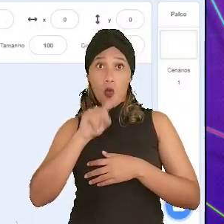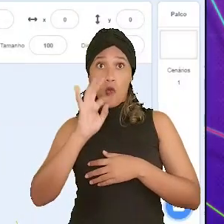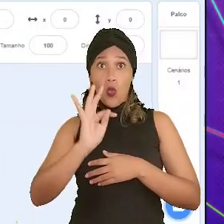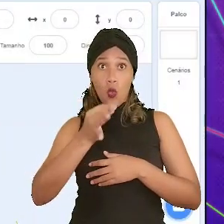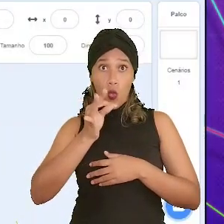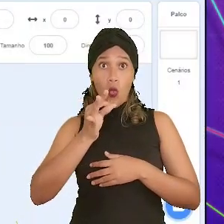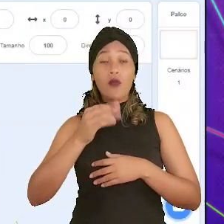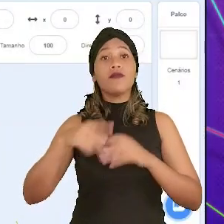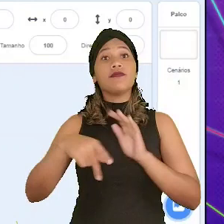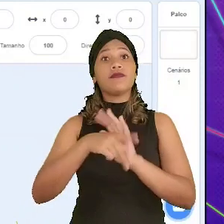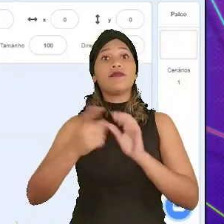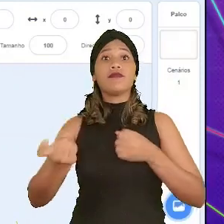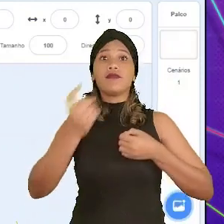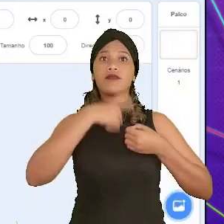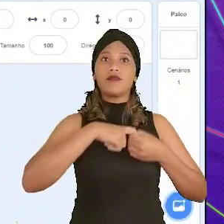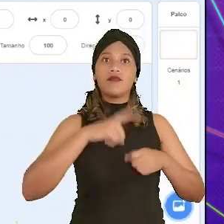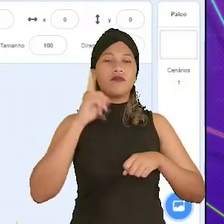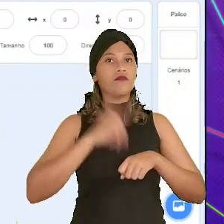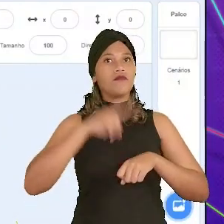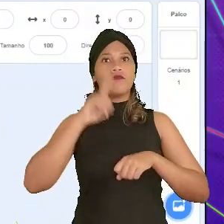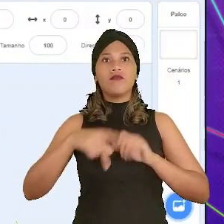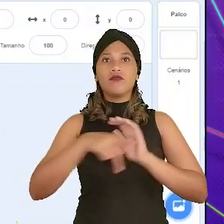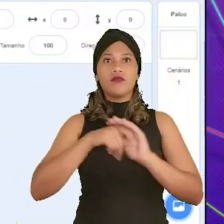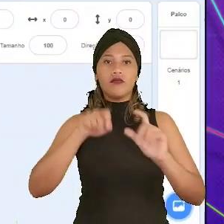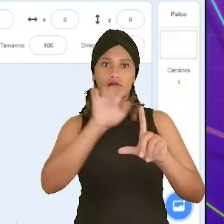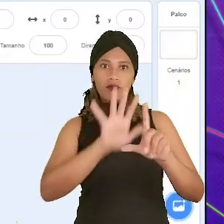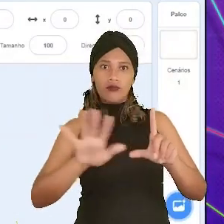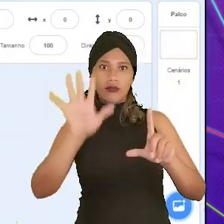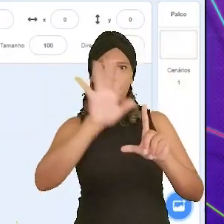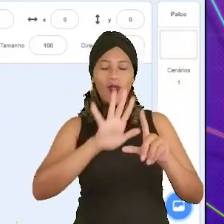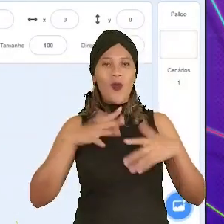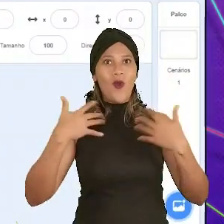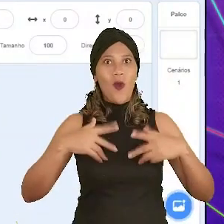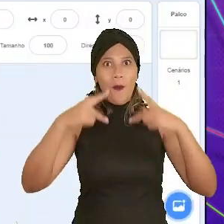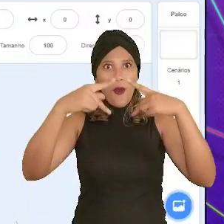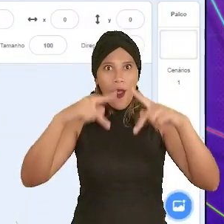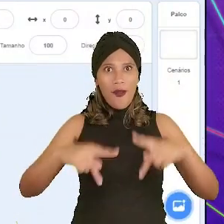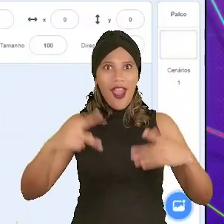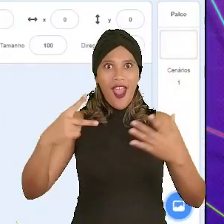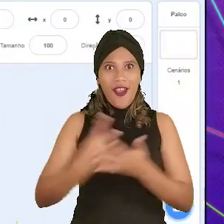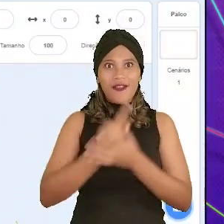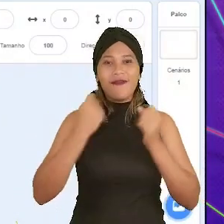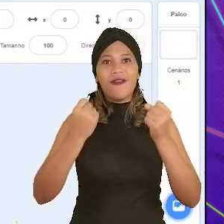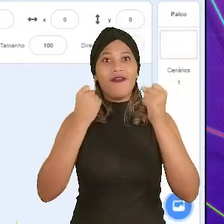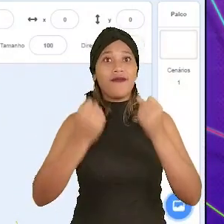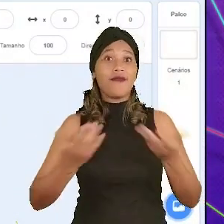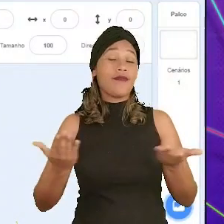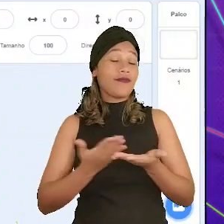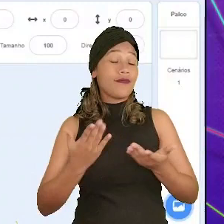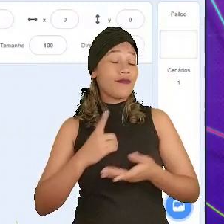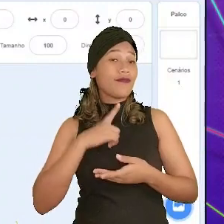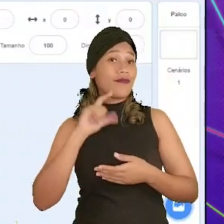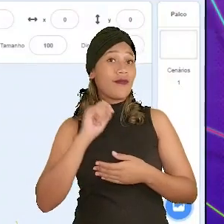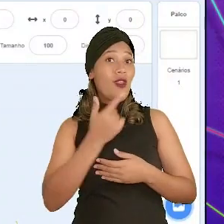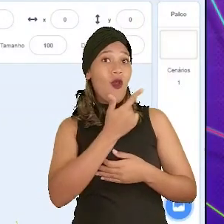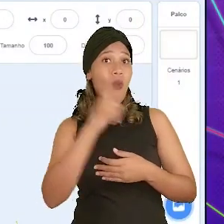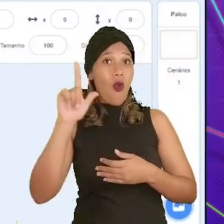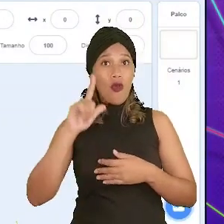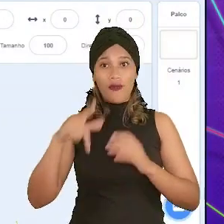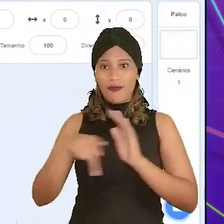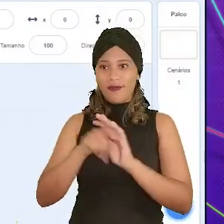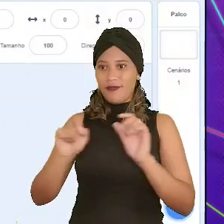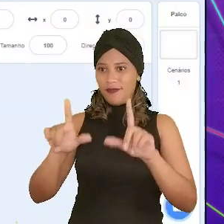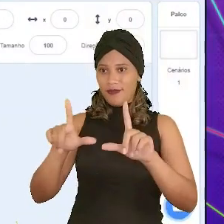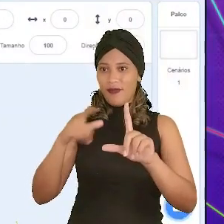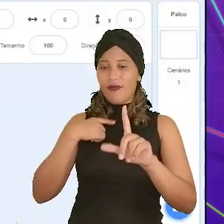nesse tutorial, a gente volta automaticamente para a tela onde a mágica da programação acontece. Só que agora temos uma outra